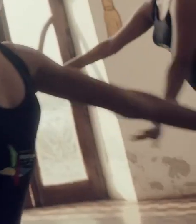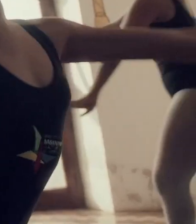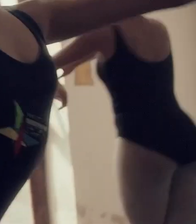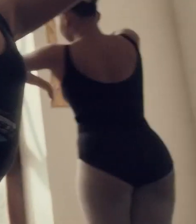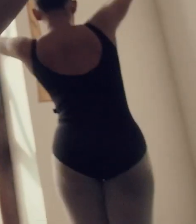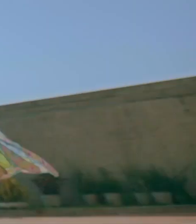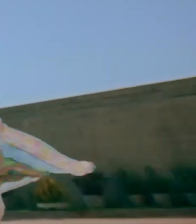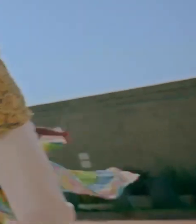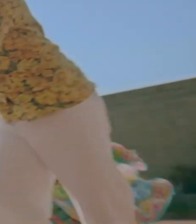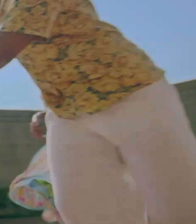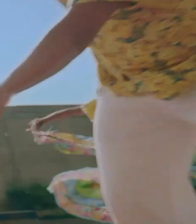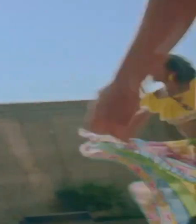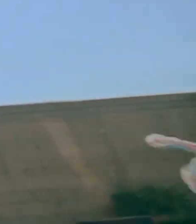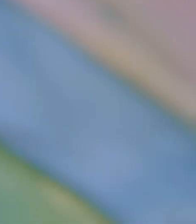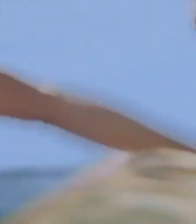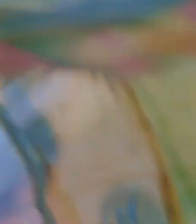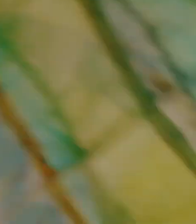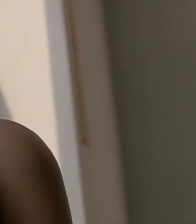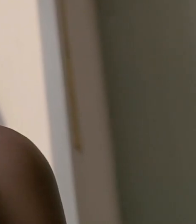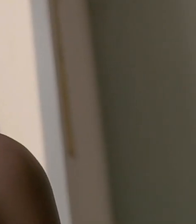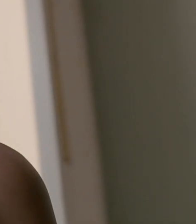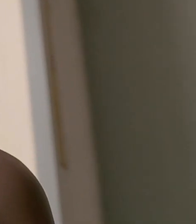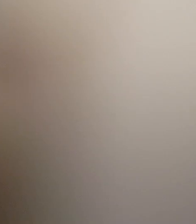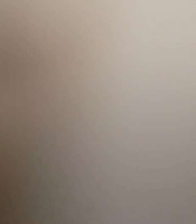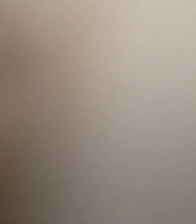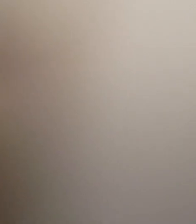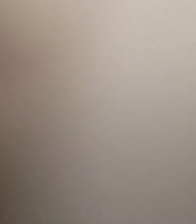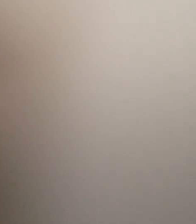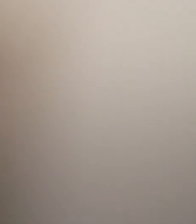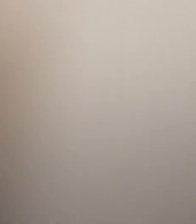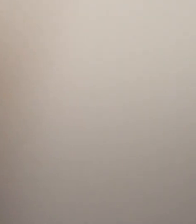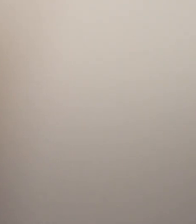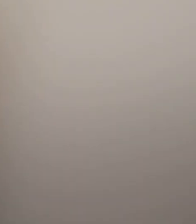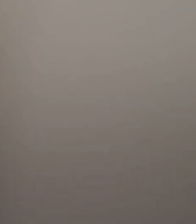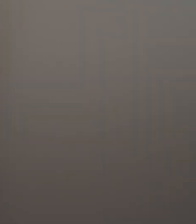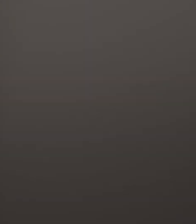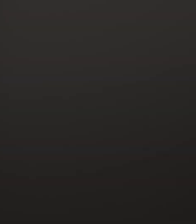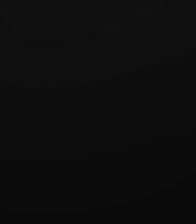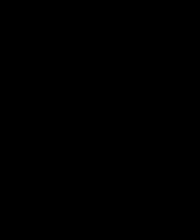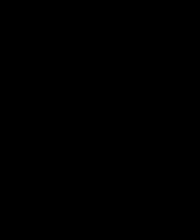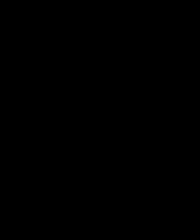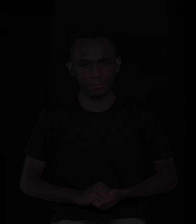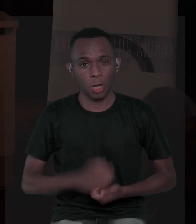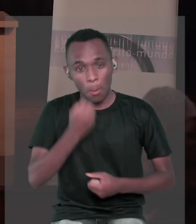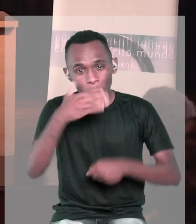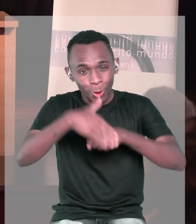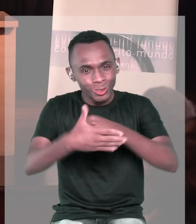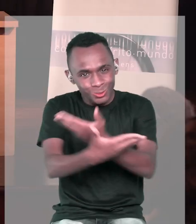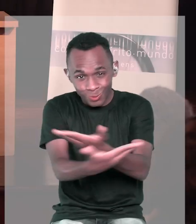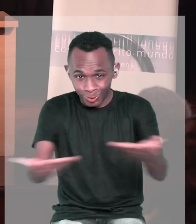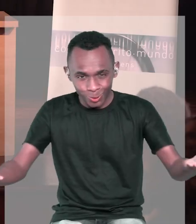está. Apoiando e valorizando nossa cultura, crescemos e evoluímos juntos. Boa